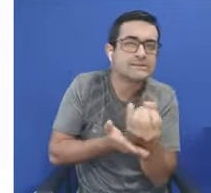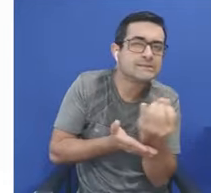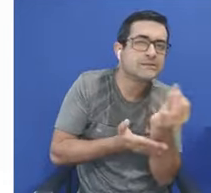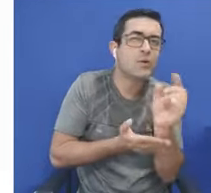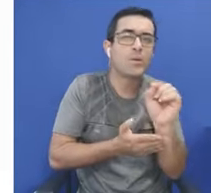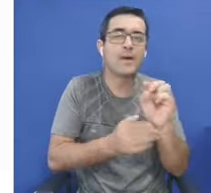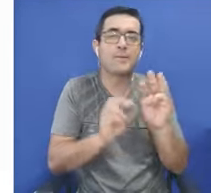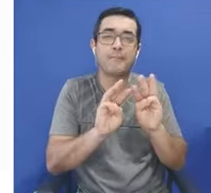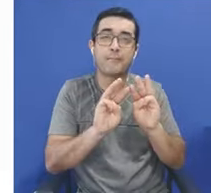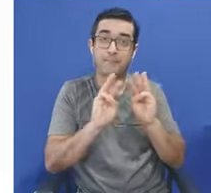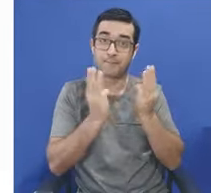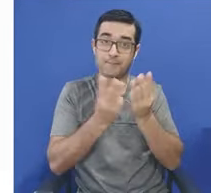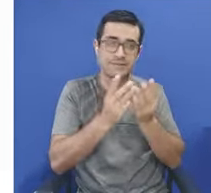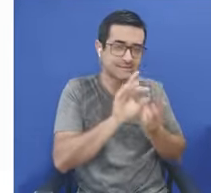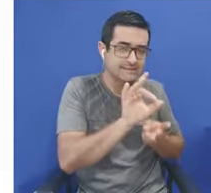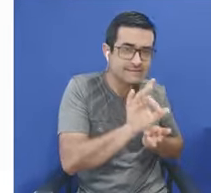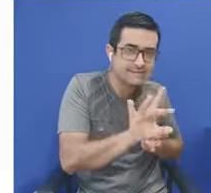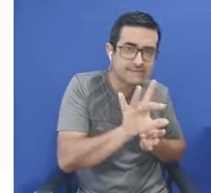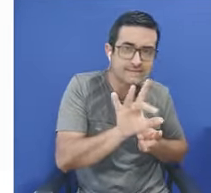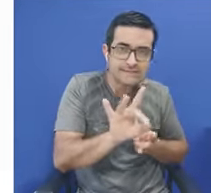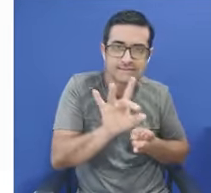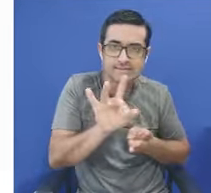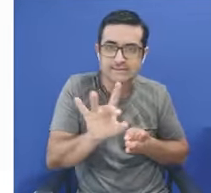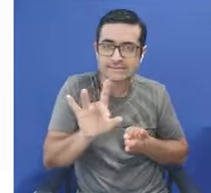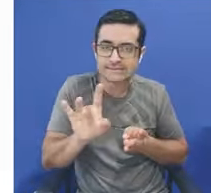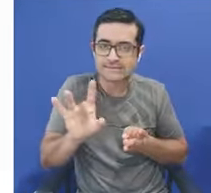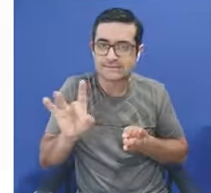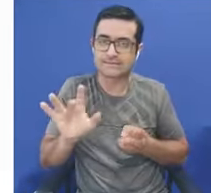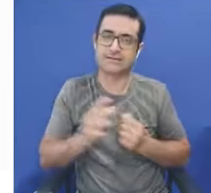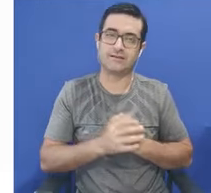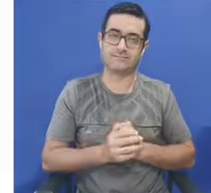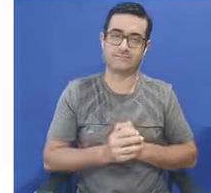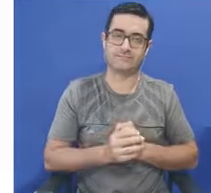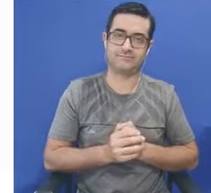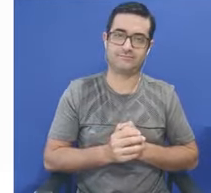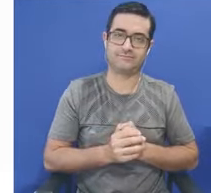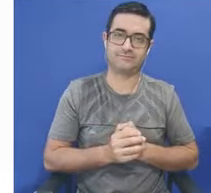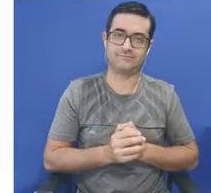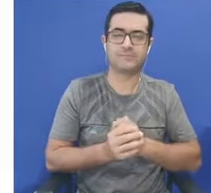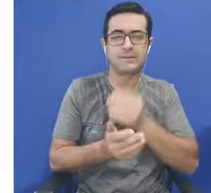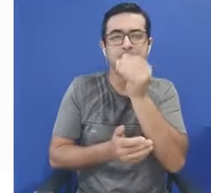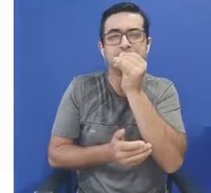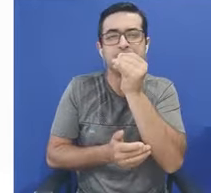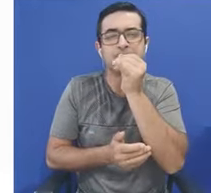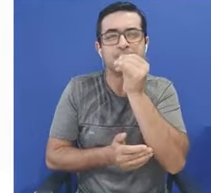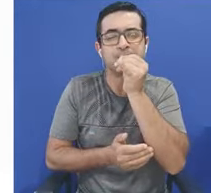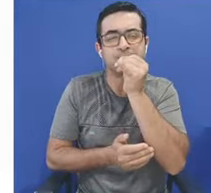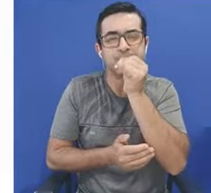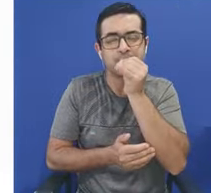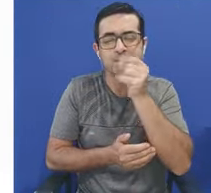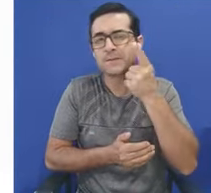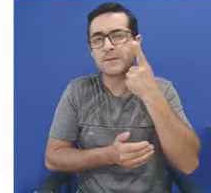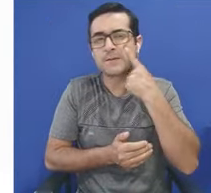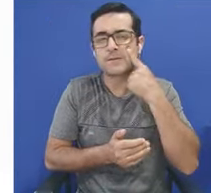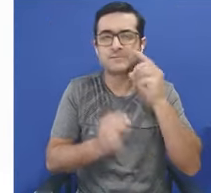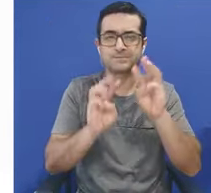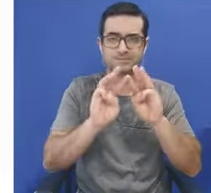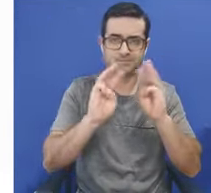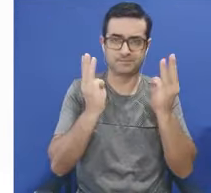cada elemento presente na amostra. Então, o que a gente vai fazer? Por exemplo, eu vou determinar a massa de